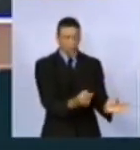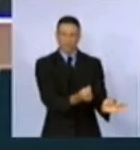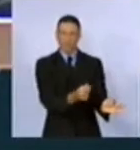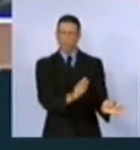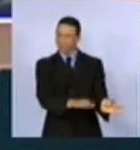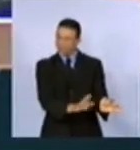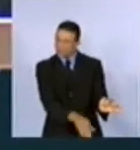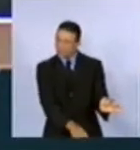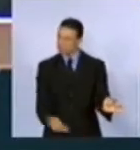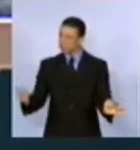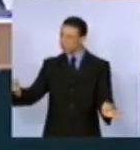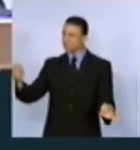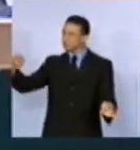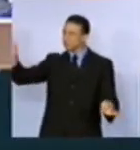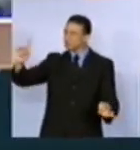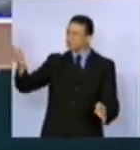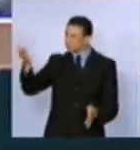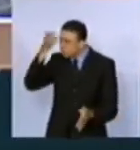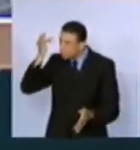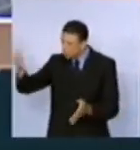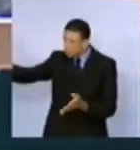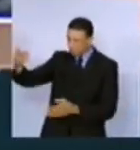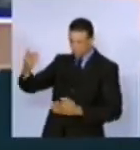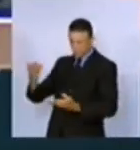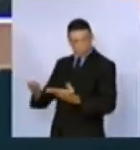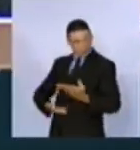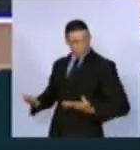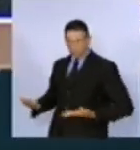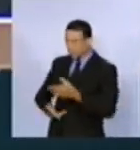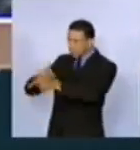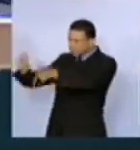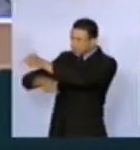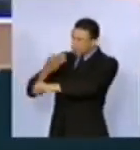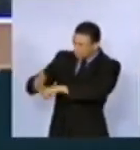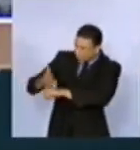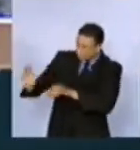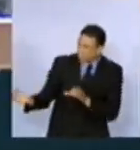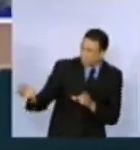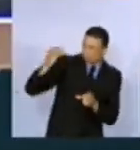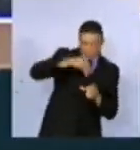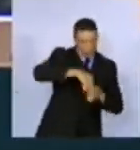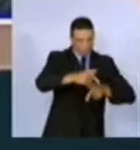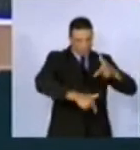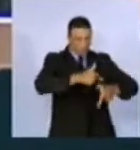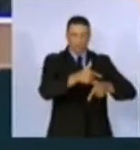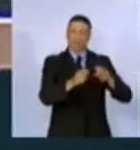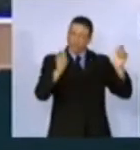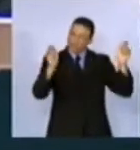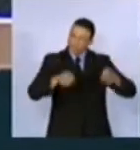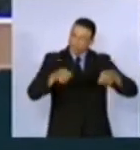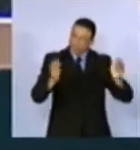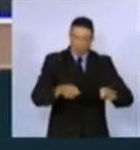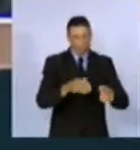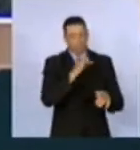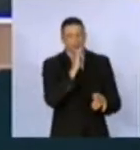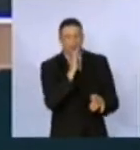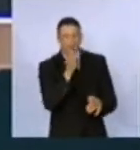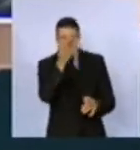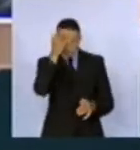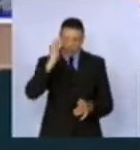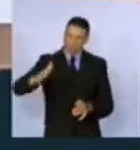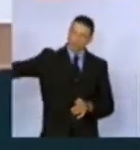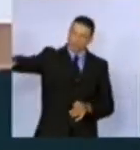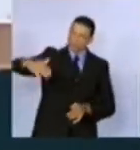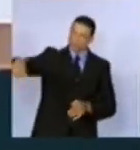baratos e não exclui a mão de obra com essa vantagem porque na verdade a coleta desse material pode ser mantido